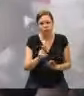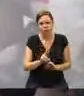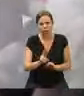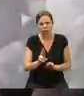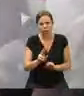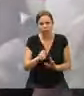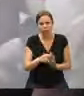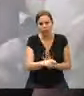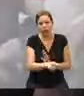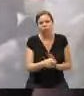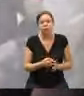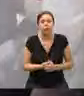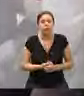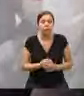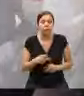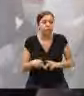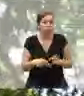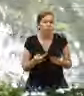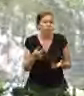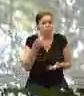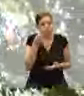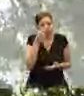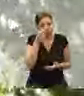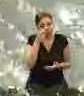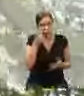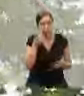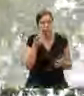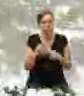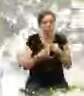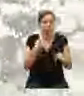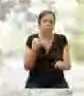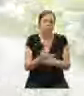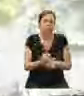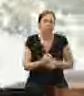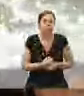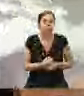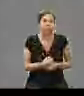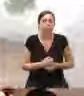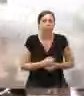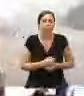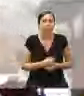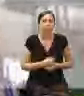por mês. Como é que funciona isso? A pessoa que está assistindo, ela pode entrar no site